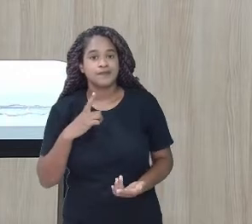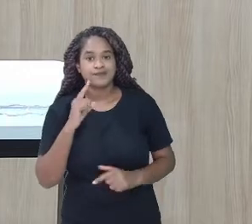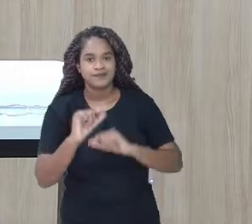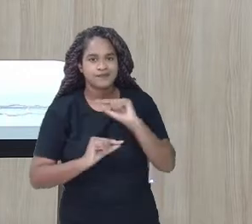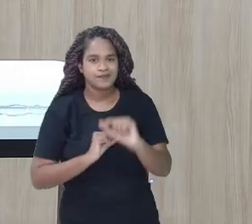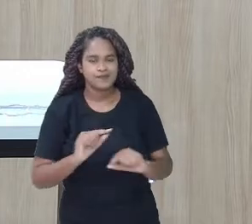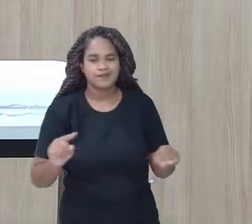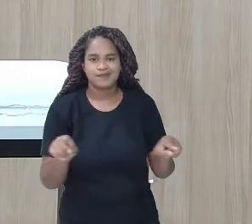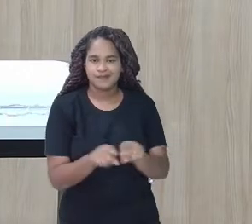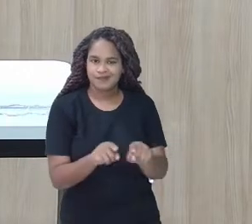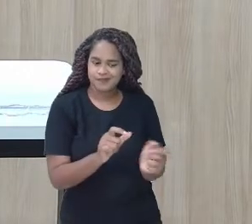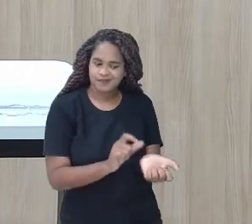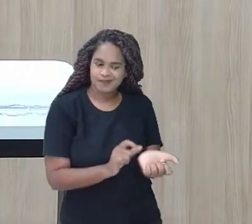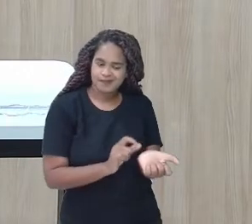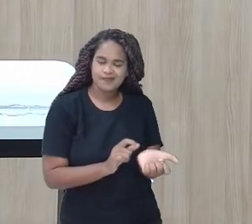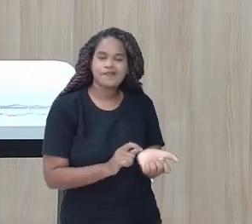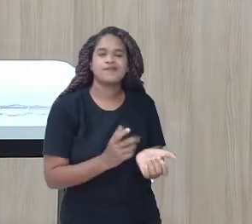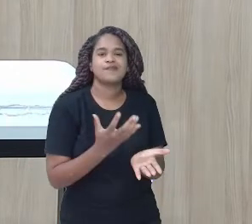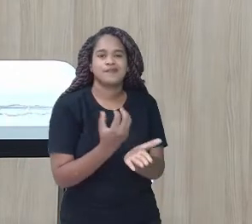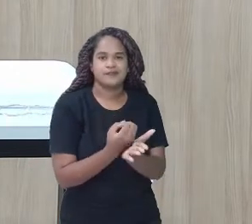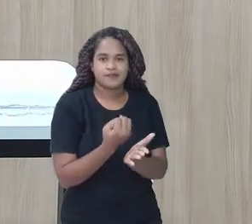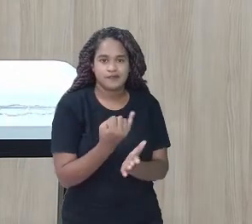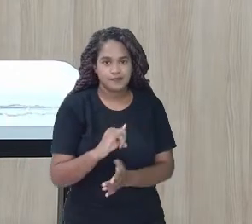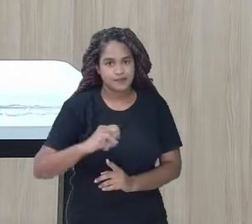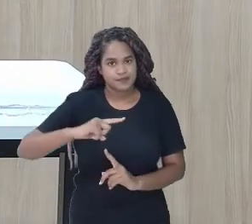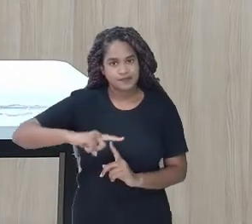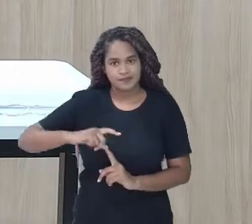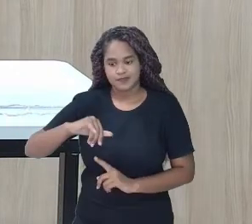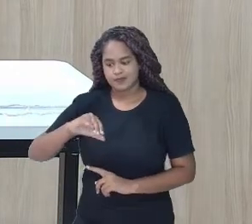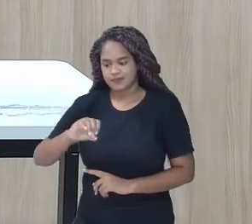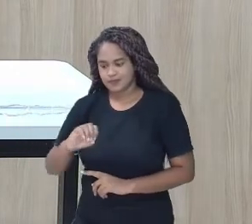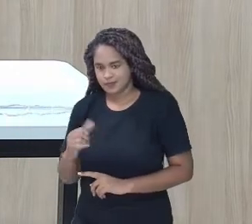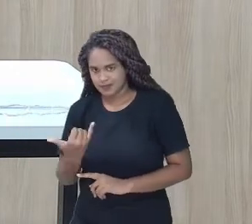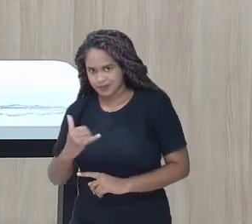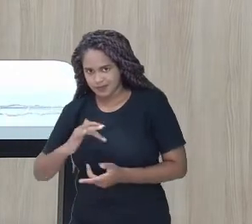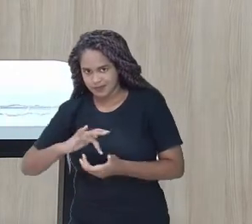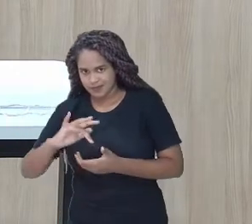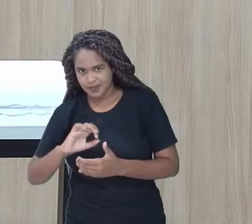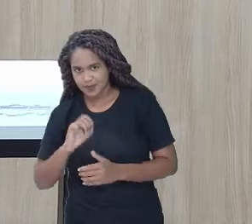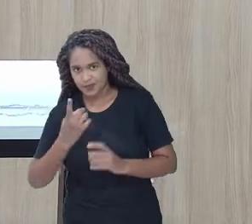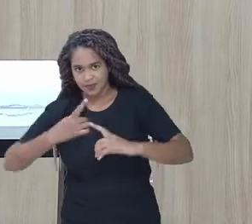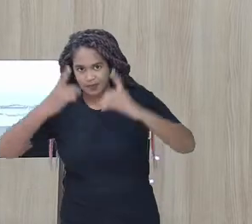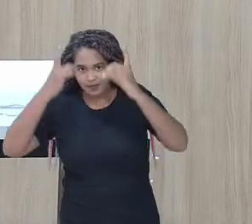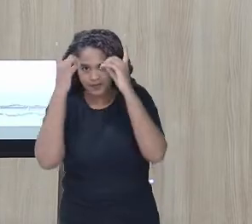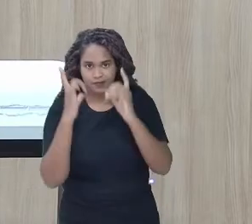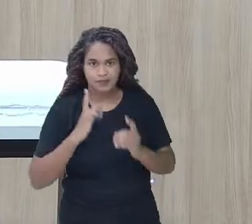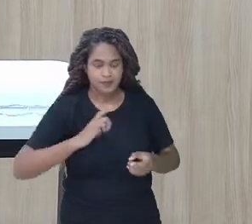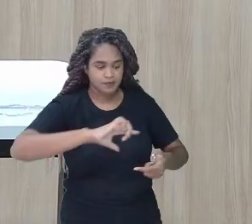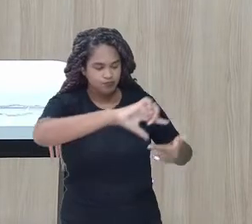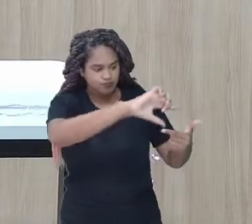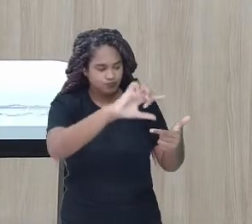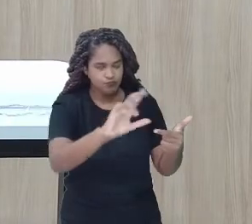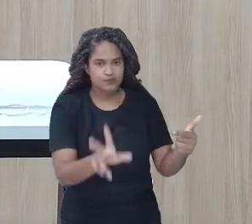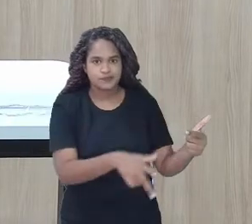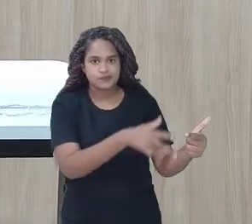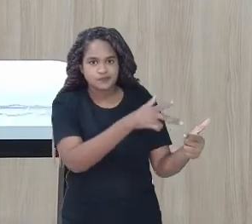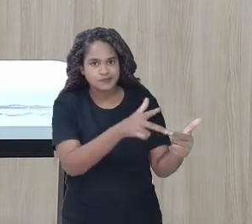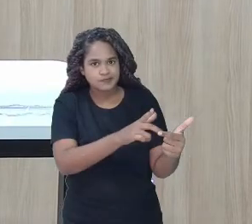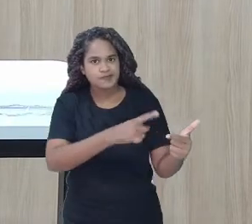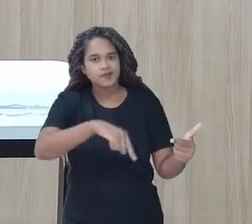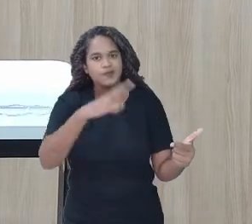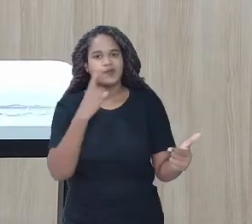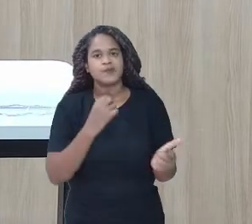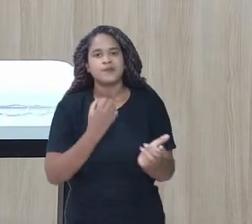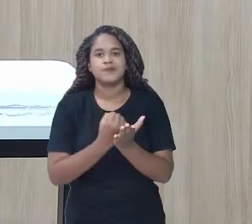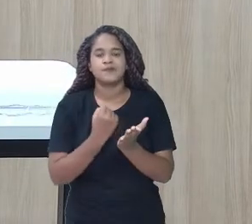tem celular iOS ou Android, está aí na nossa telinha o QR Code para que vocês possam